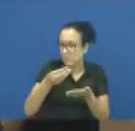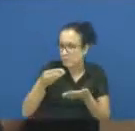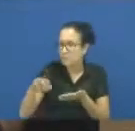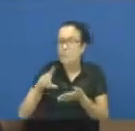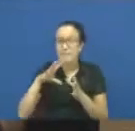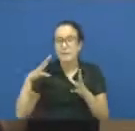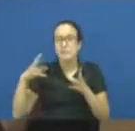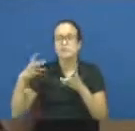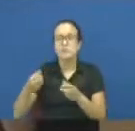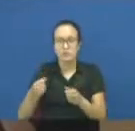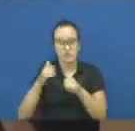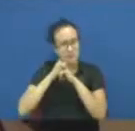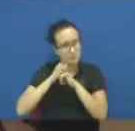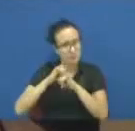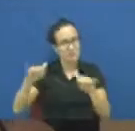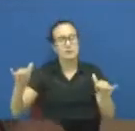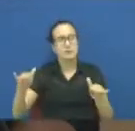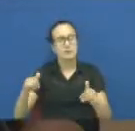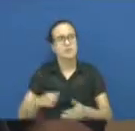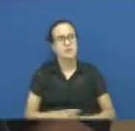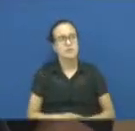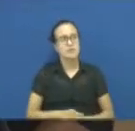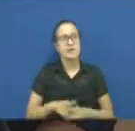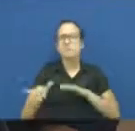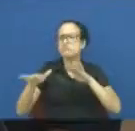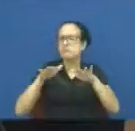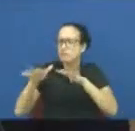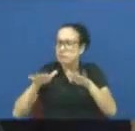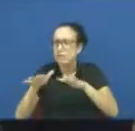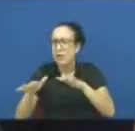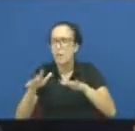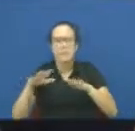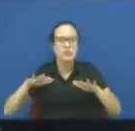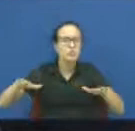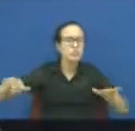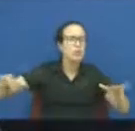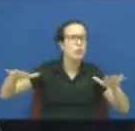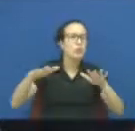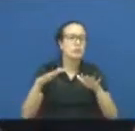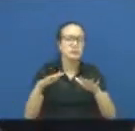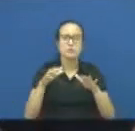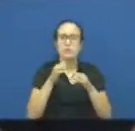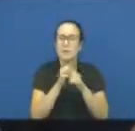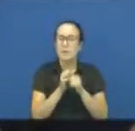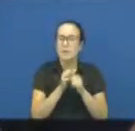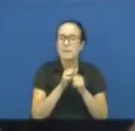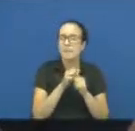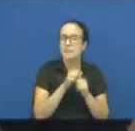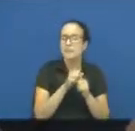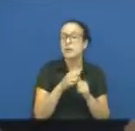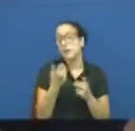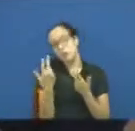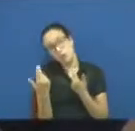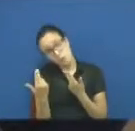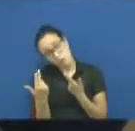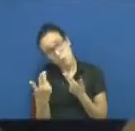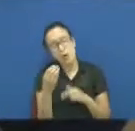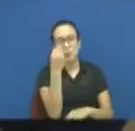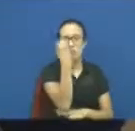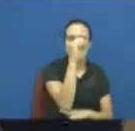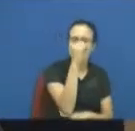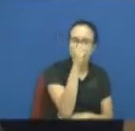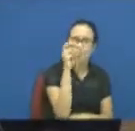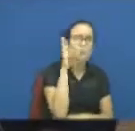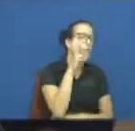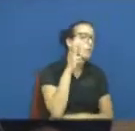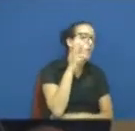especificamente. Então, essa mobilização em torno de uma campanha, assim como foi a do Outubro Rosa, a vereadora Érica Tanque,